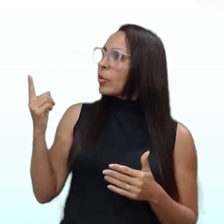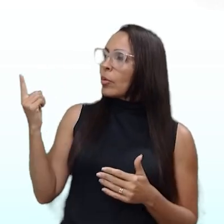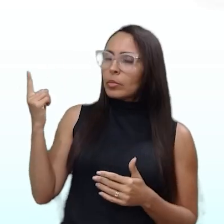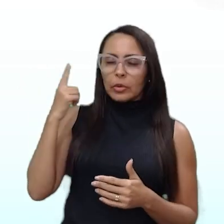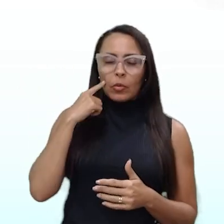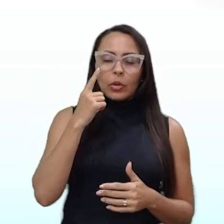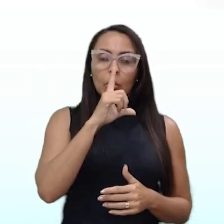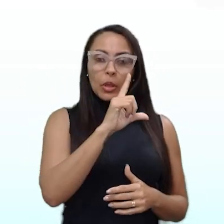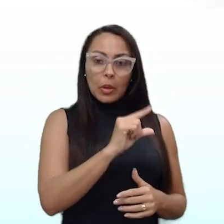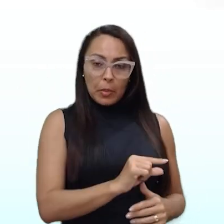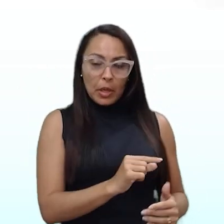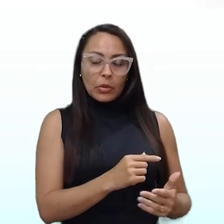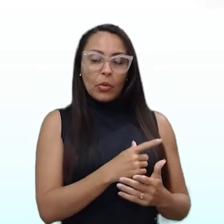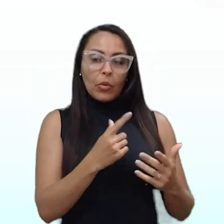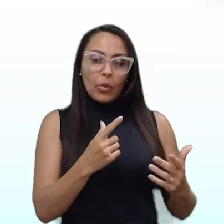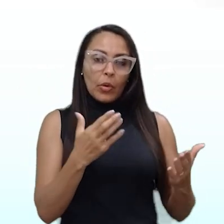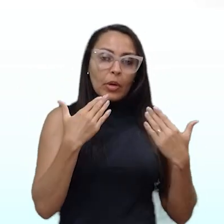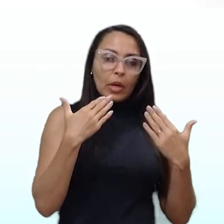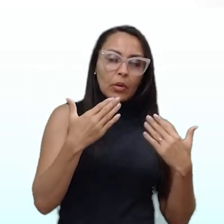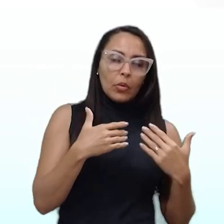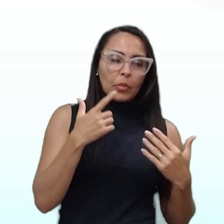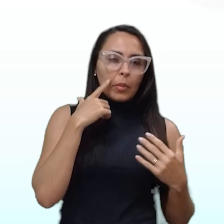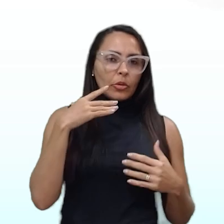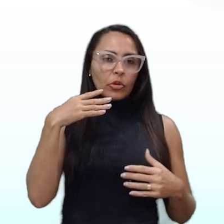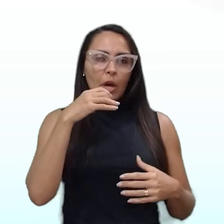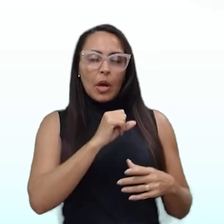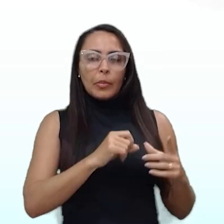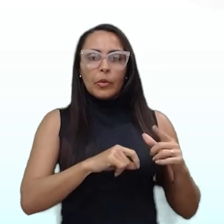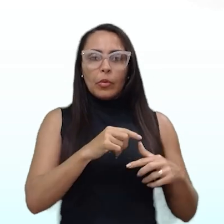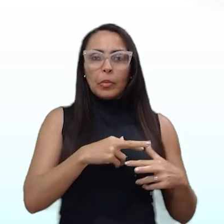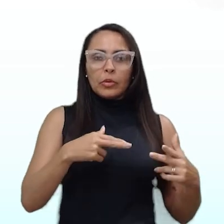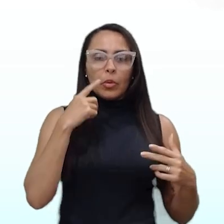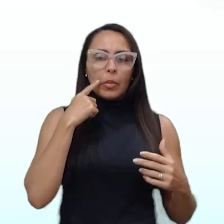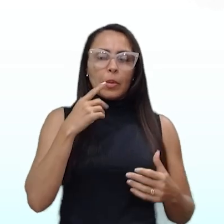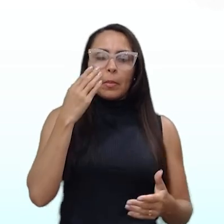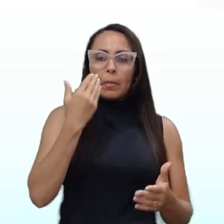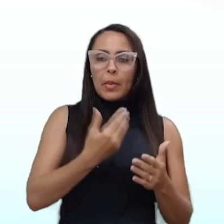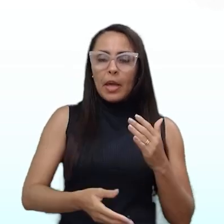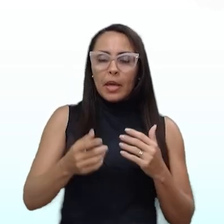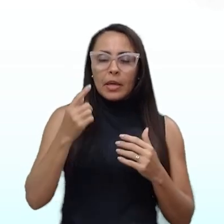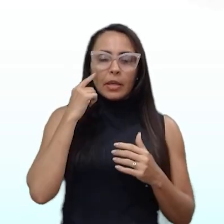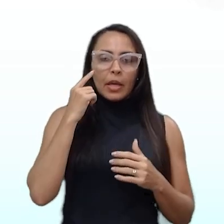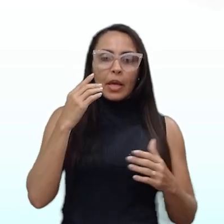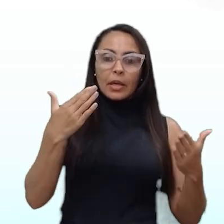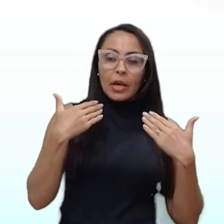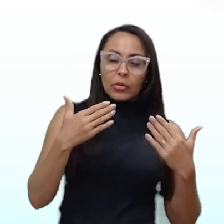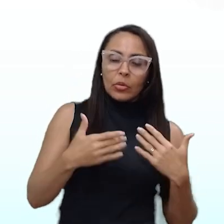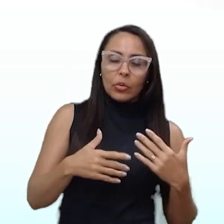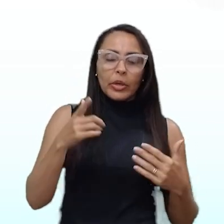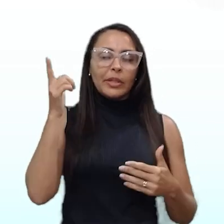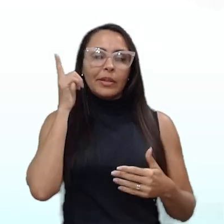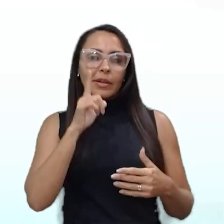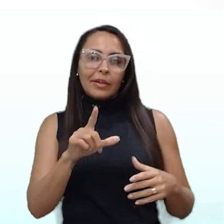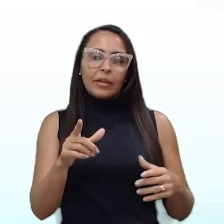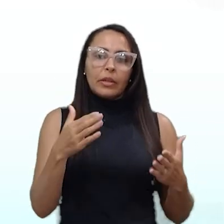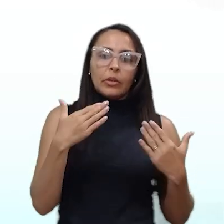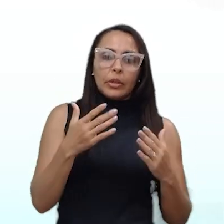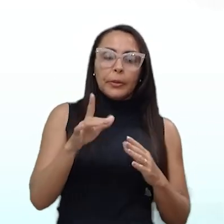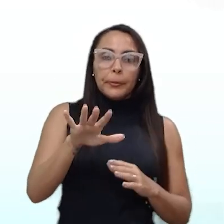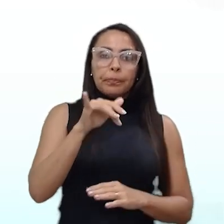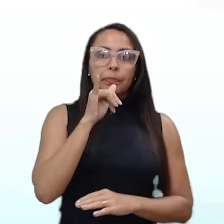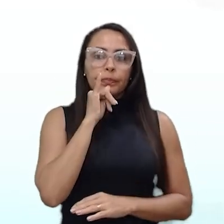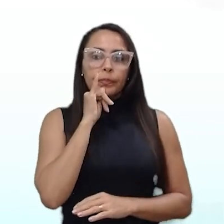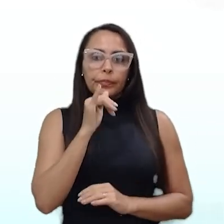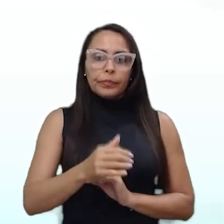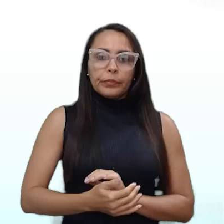quanto menor é o calor específico, mais rápido um objeto perde calor, como mais rápido ele ganha calor. Então, por